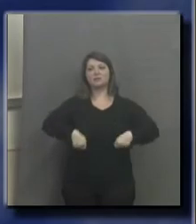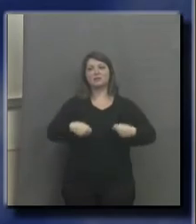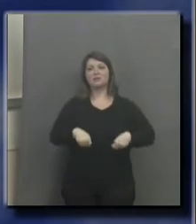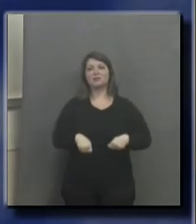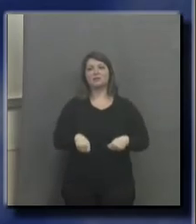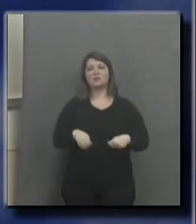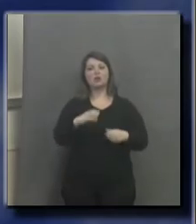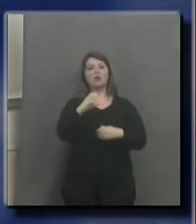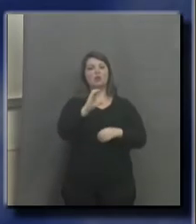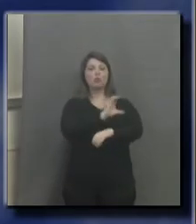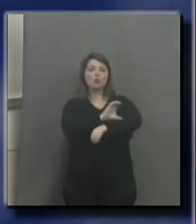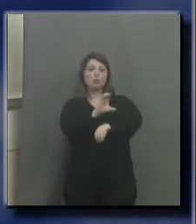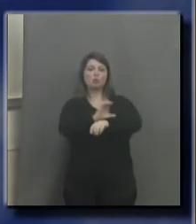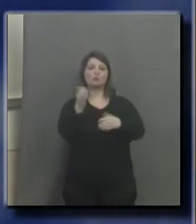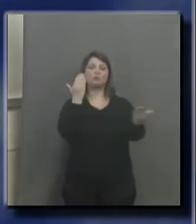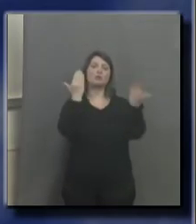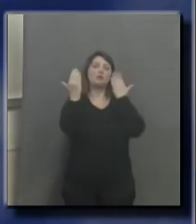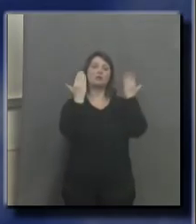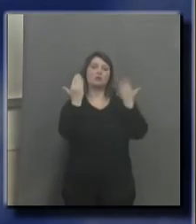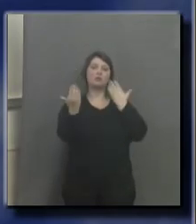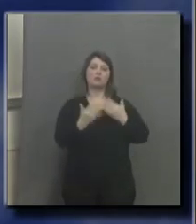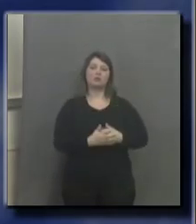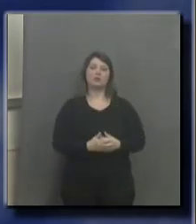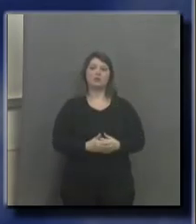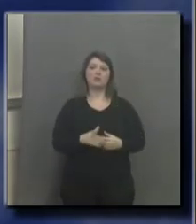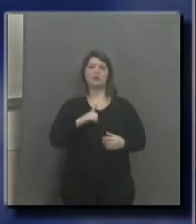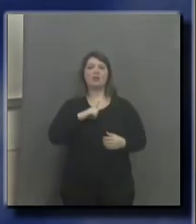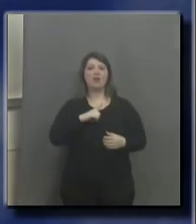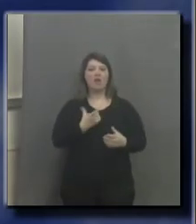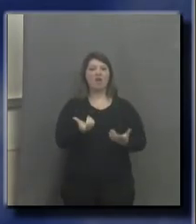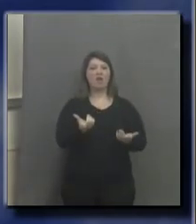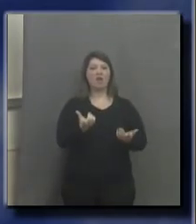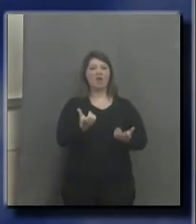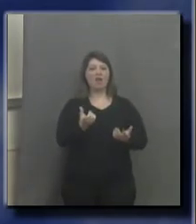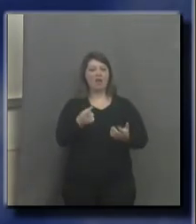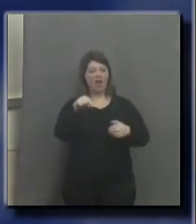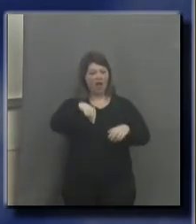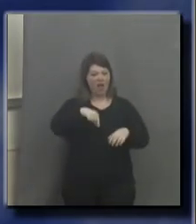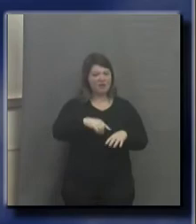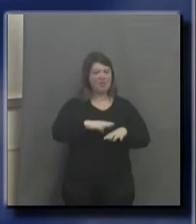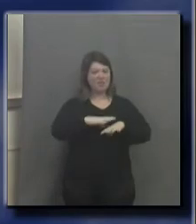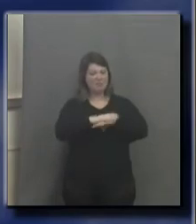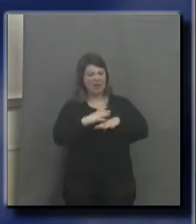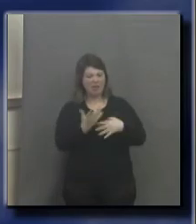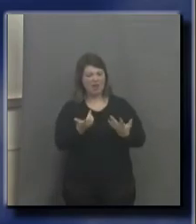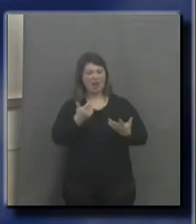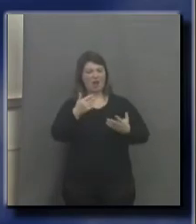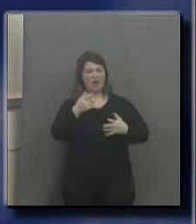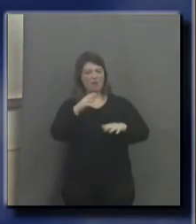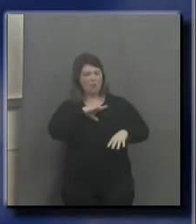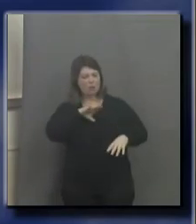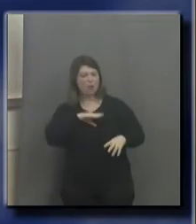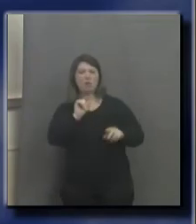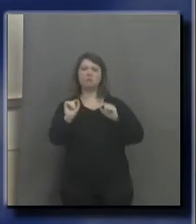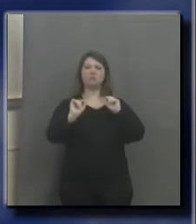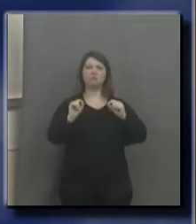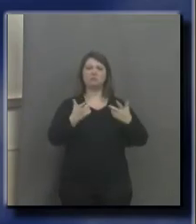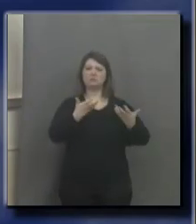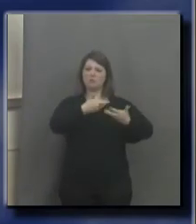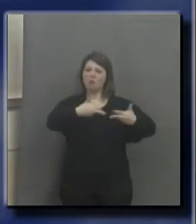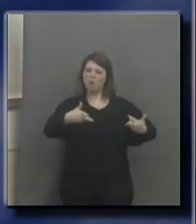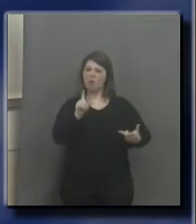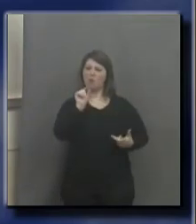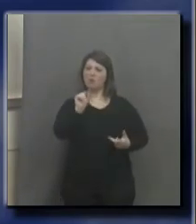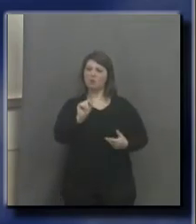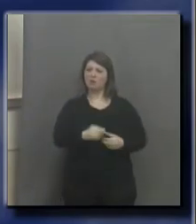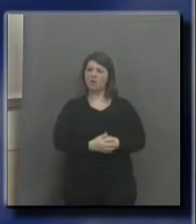o curso de psicologia. Que disciplinas deveriam fazer parte dele como obrigatórias, que disciplinas deveriam fazer